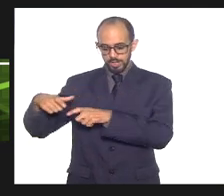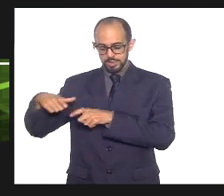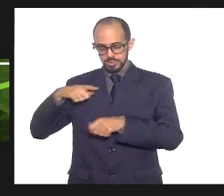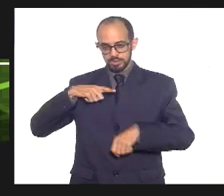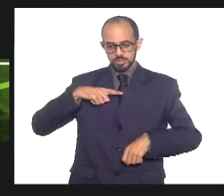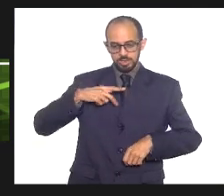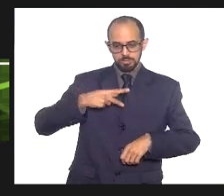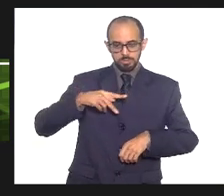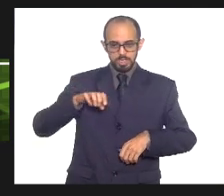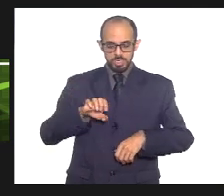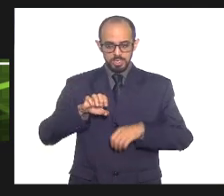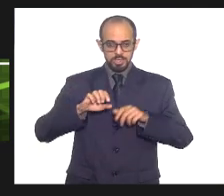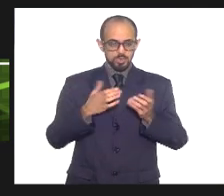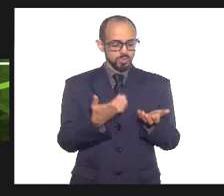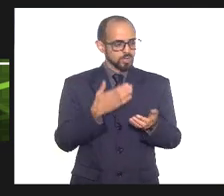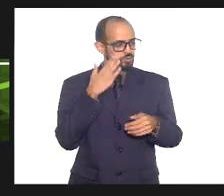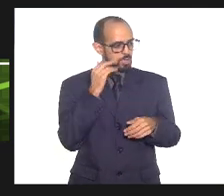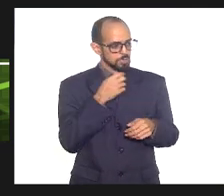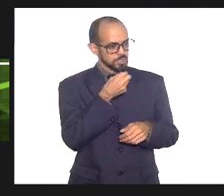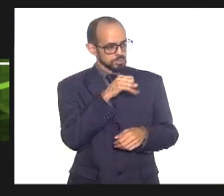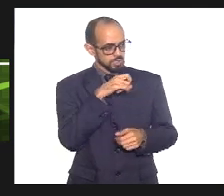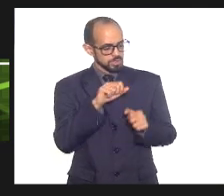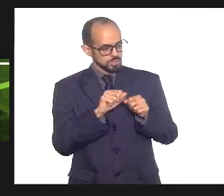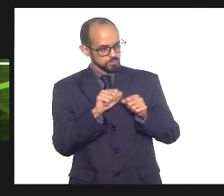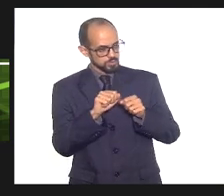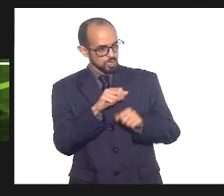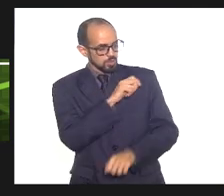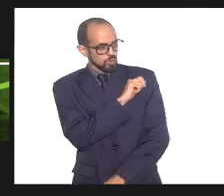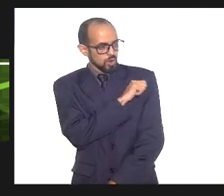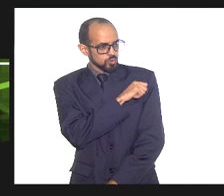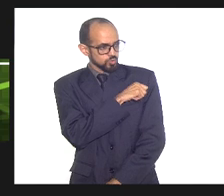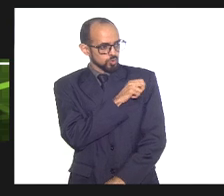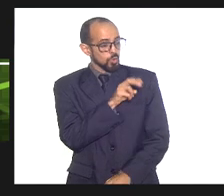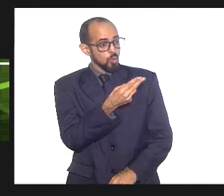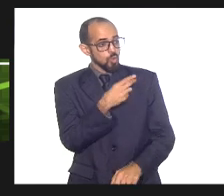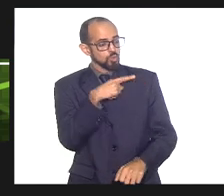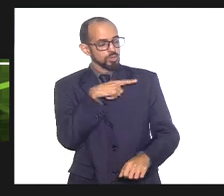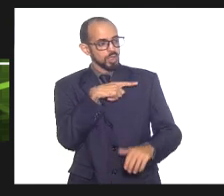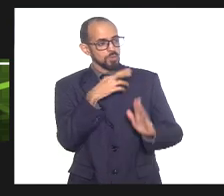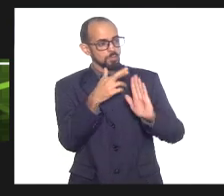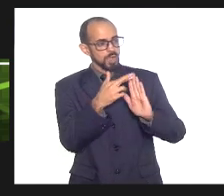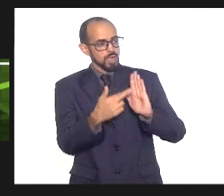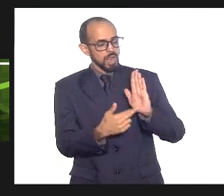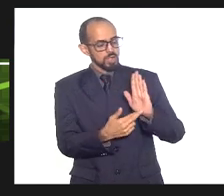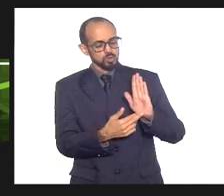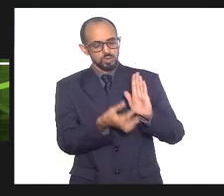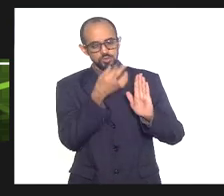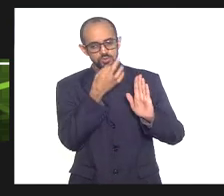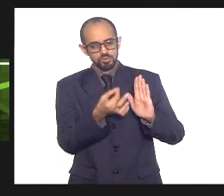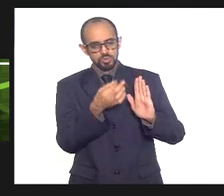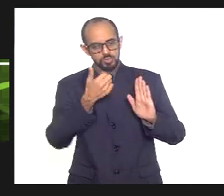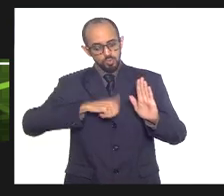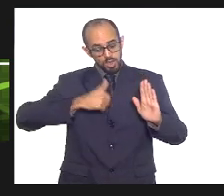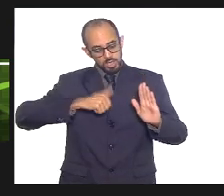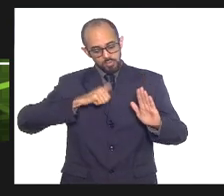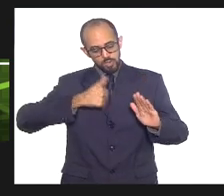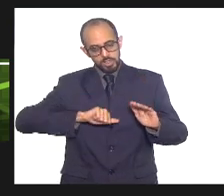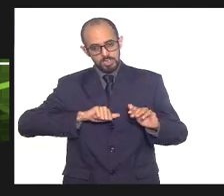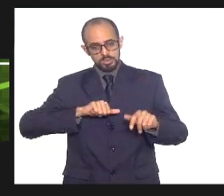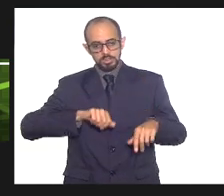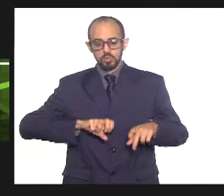eu gostaria de saber se eles fizeram alguma auditoria ou tem algum relatório crítico, vou dizer, ou de avaliação em relação a